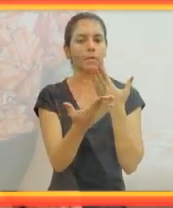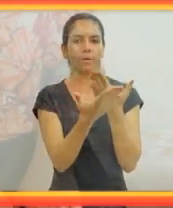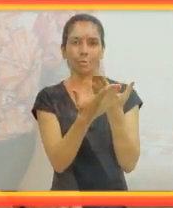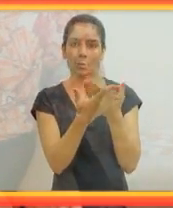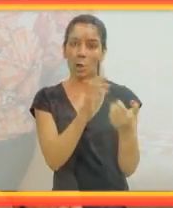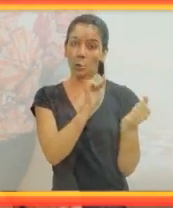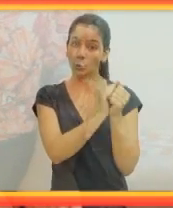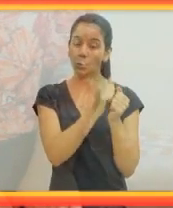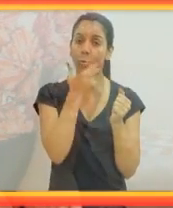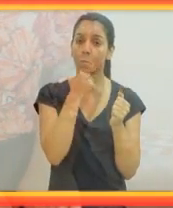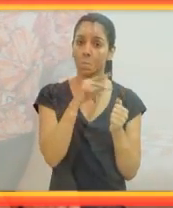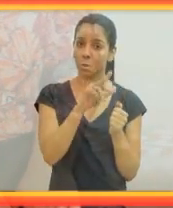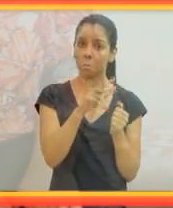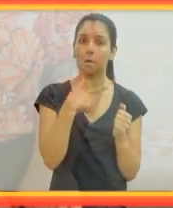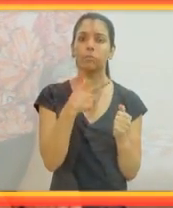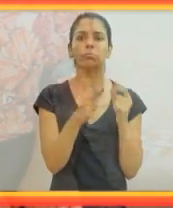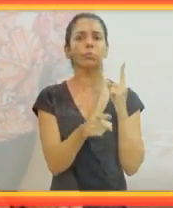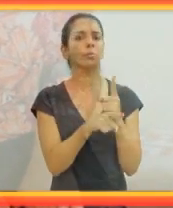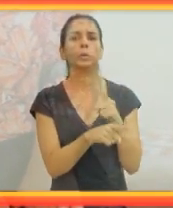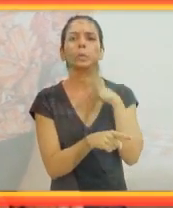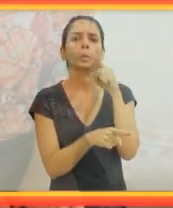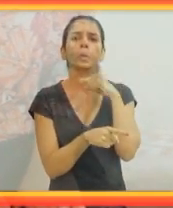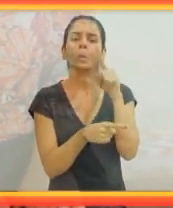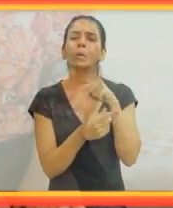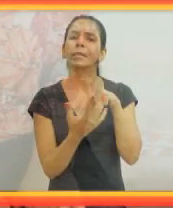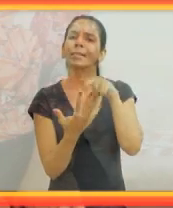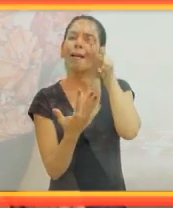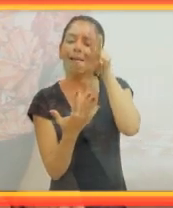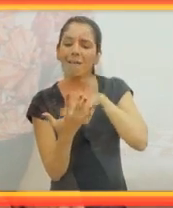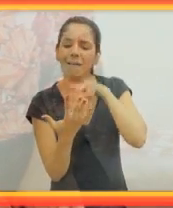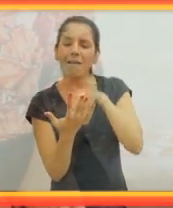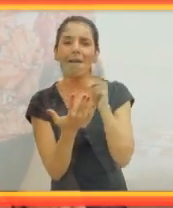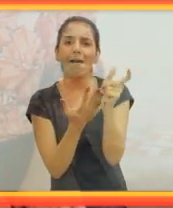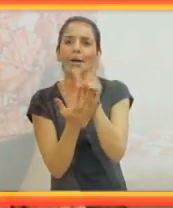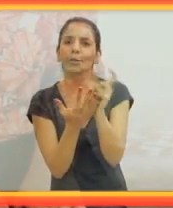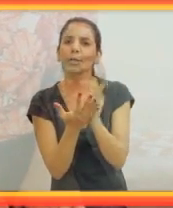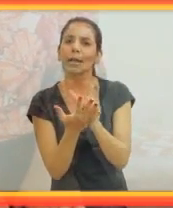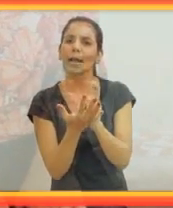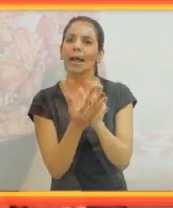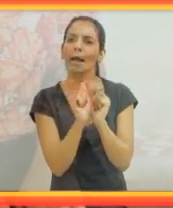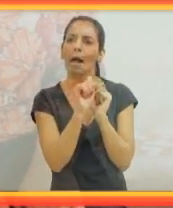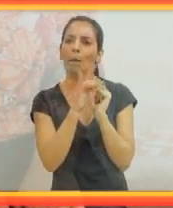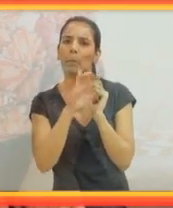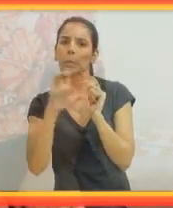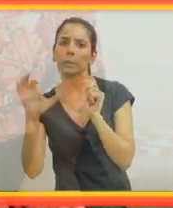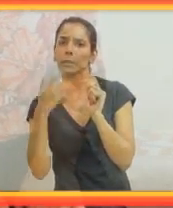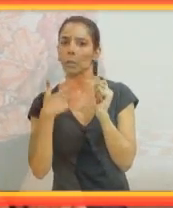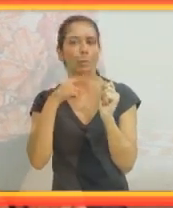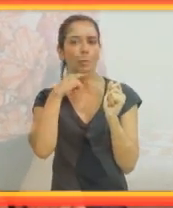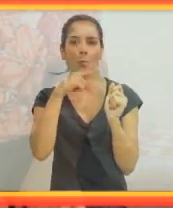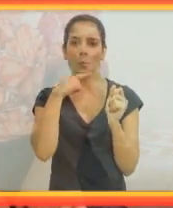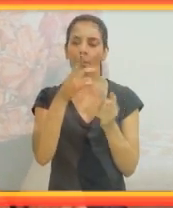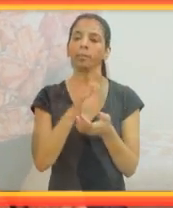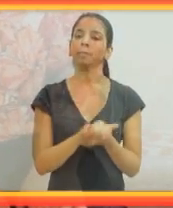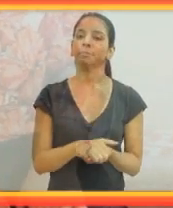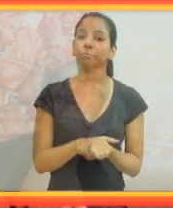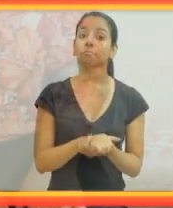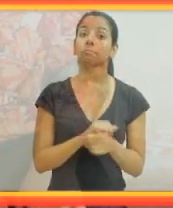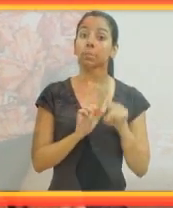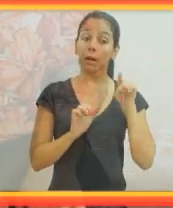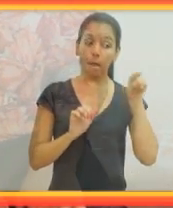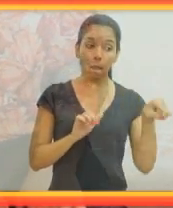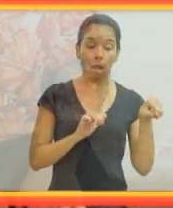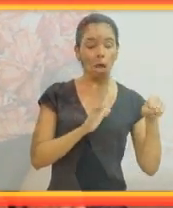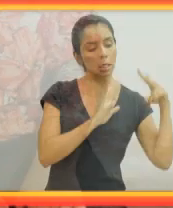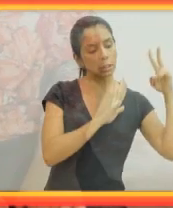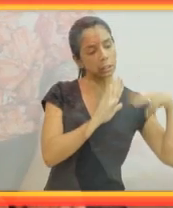comecei a estudar junto com ele, eu descobri que eu não conseguia ler as mesmas letras, os mesmos tamanhos de letra. Então, ele